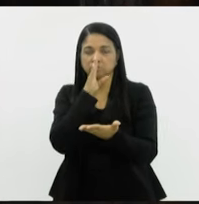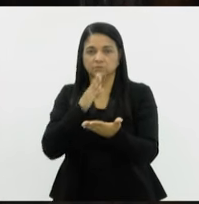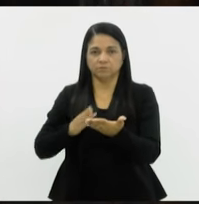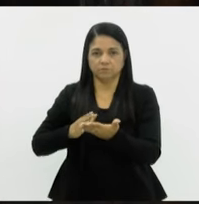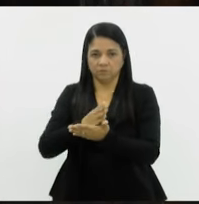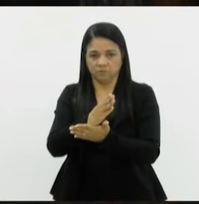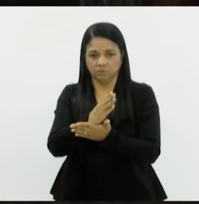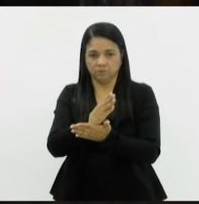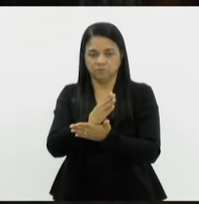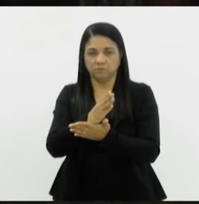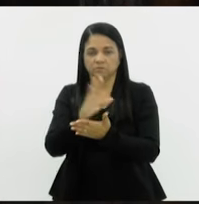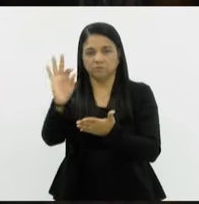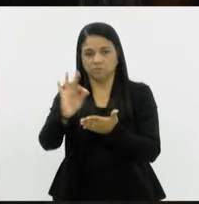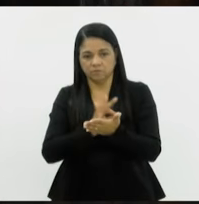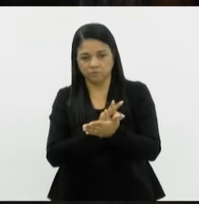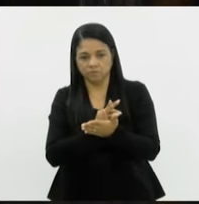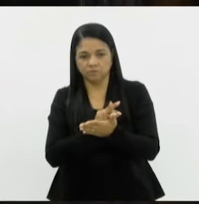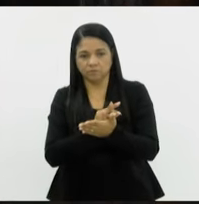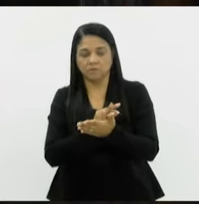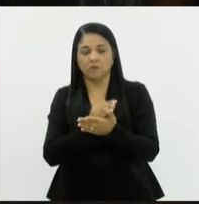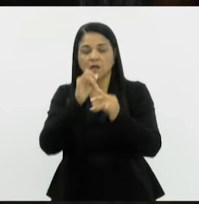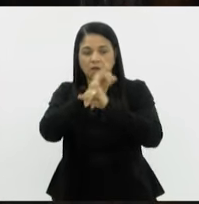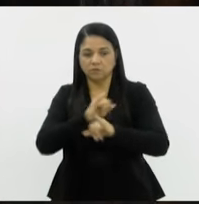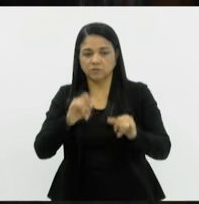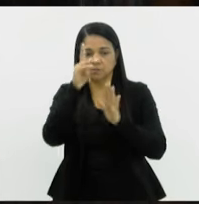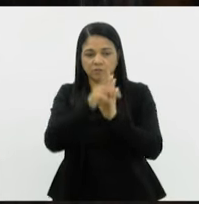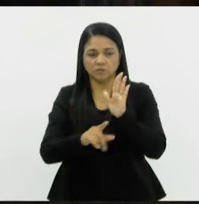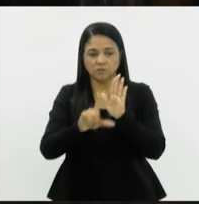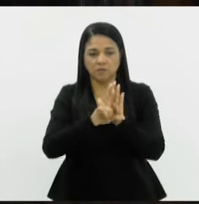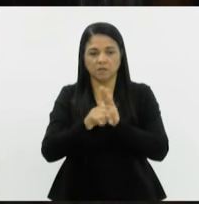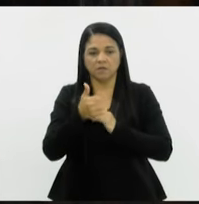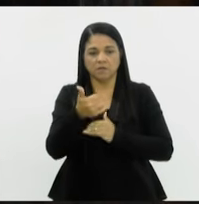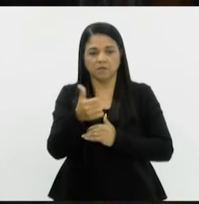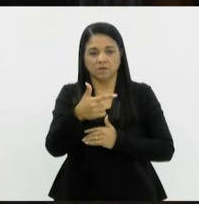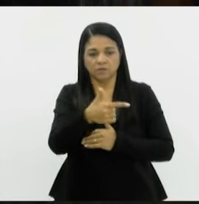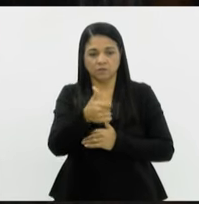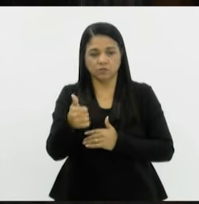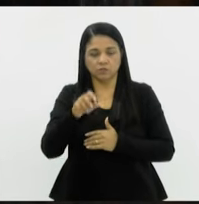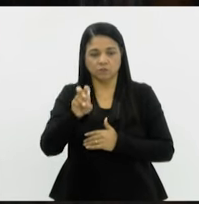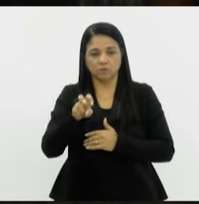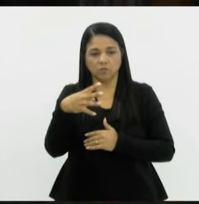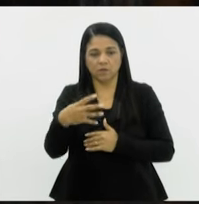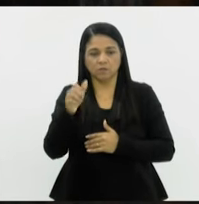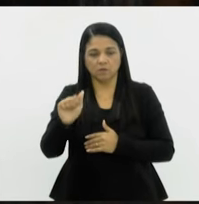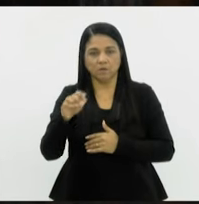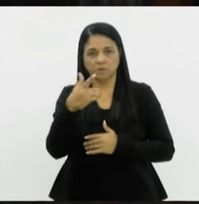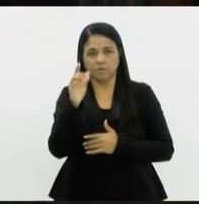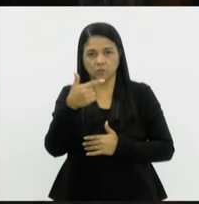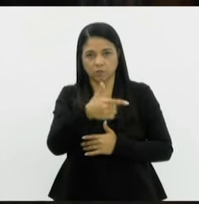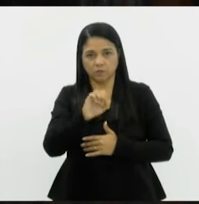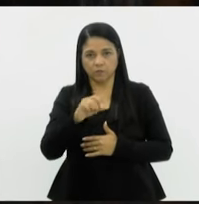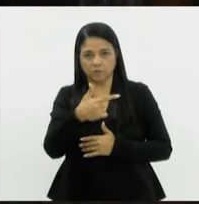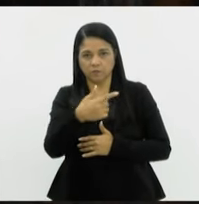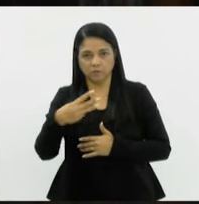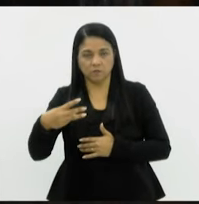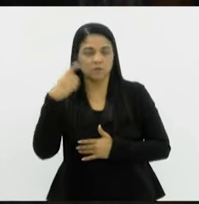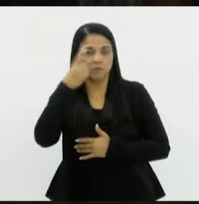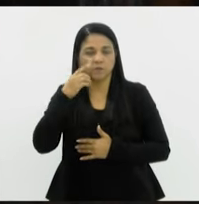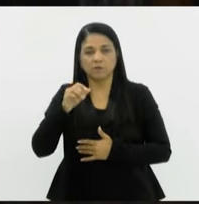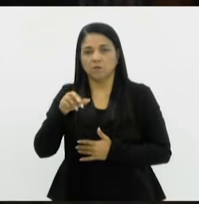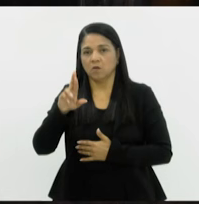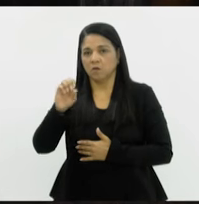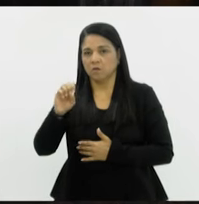estão. Aprovado, vai autógrafo. Anuncio o projeto de lei número 2154-A de 2023, de autoria do deputado Rosenberg